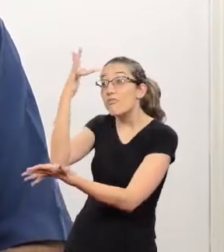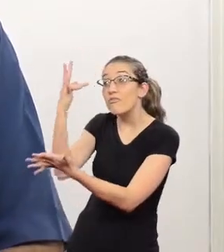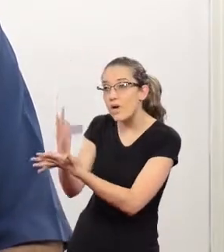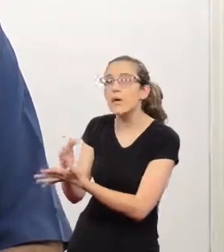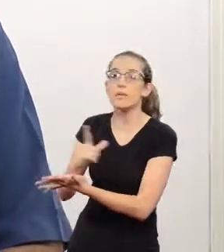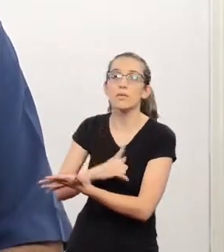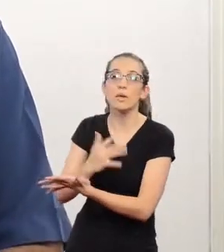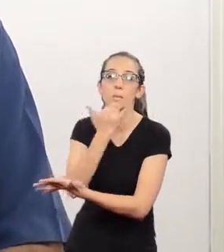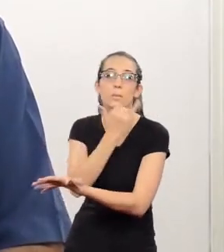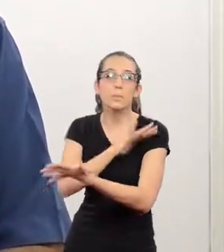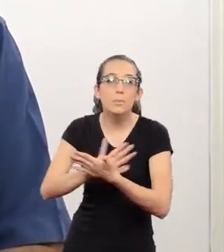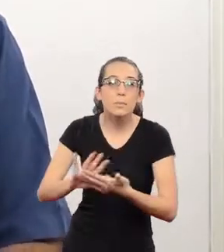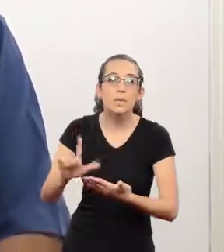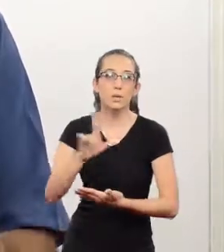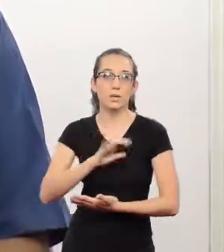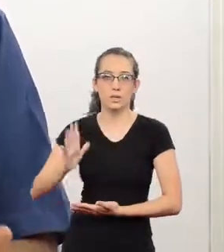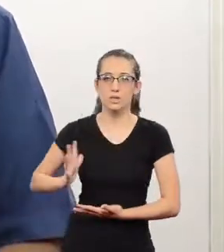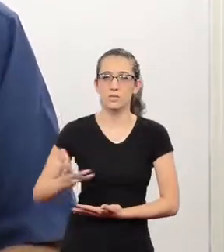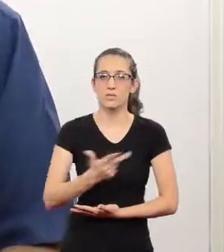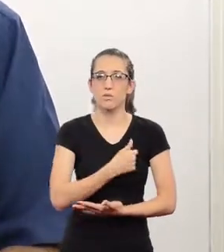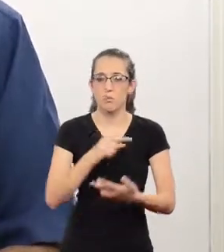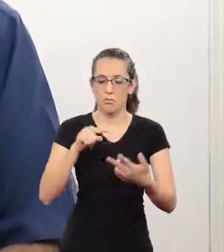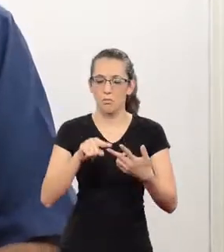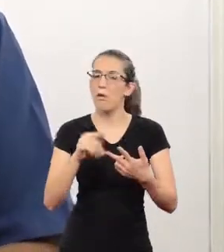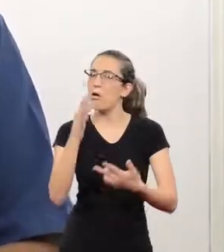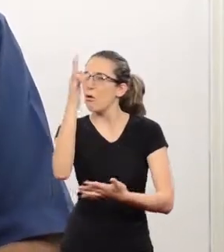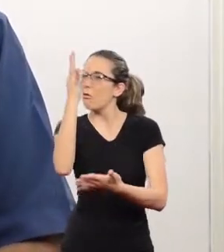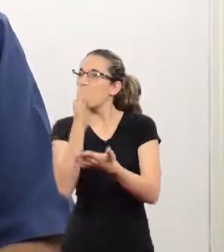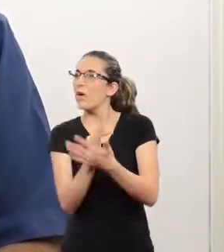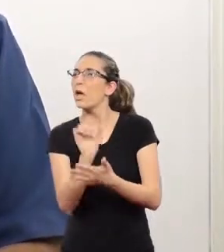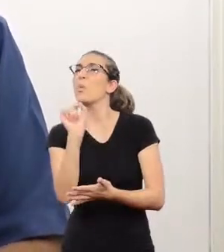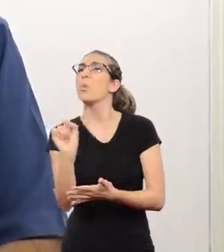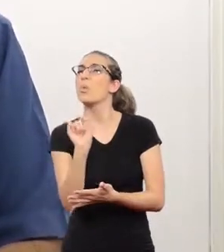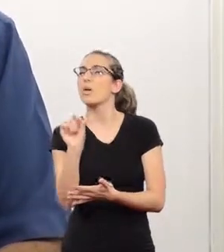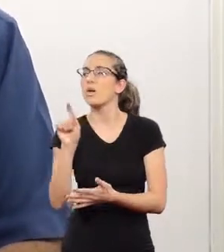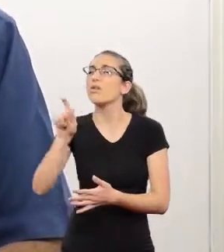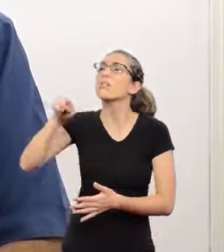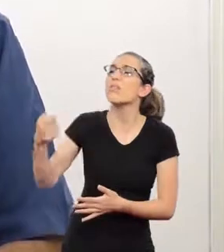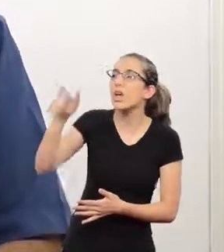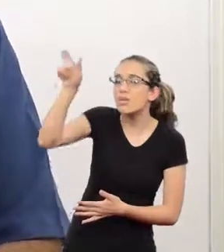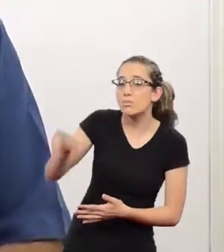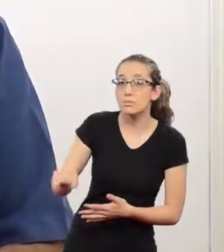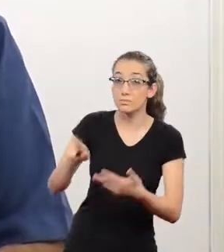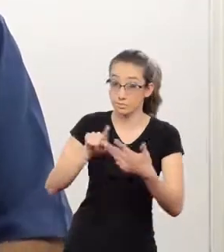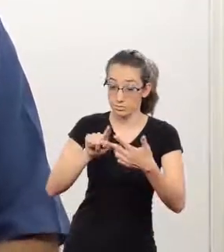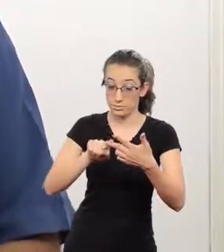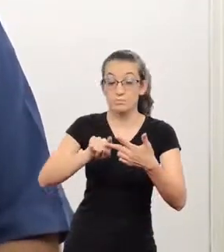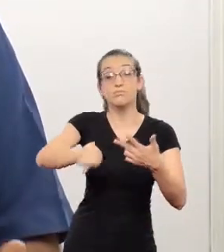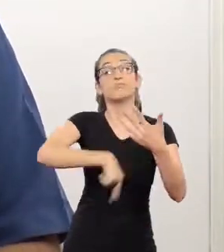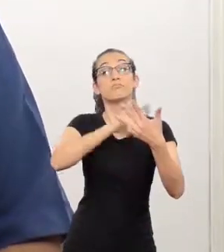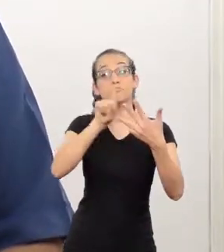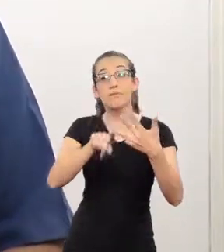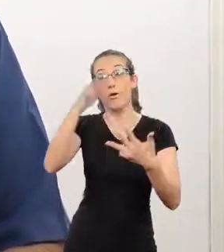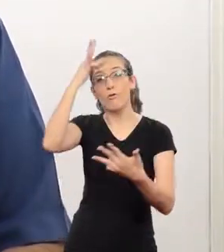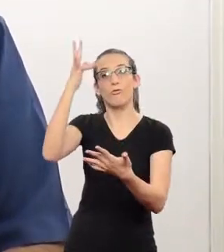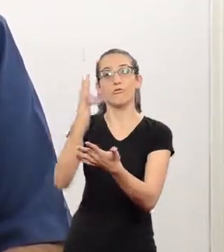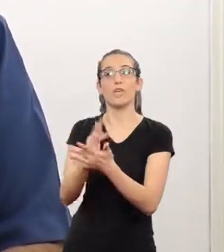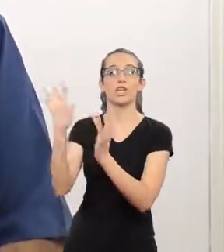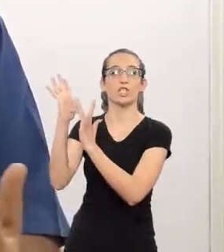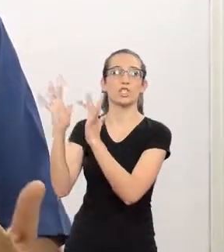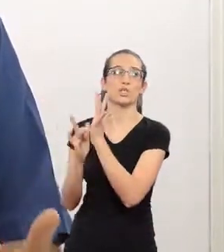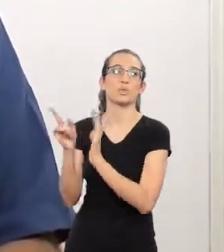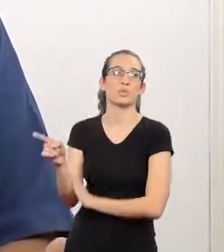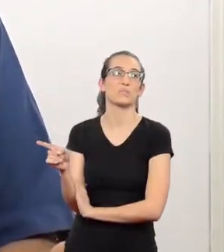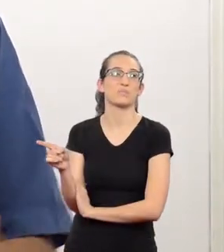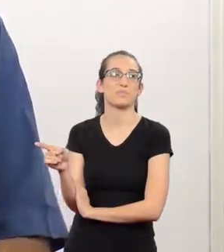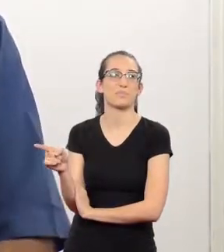o perdão ea salvação mas fé no que aí nós vamos para o terceiro para o terceiro pilar fé em jesus